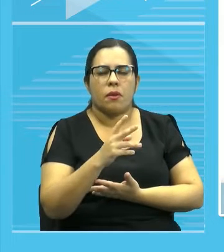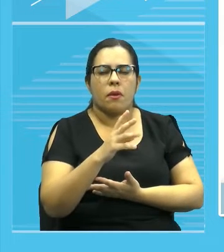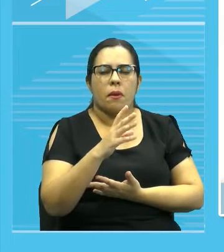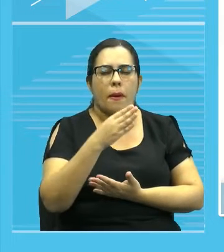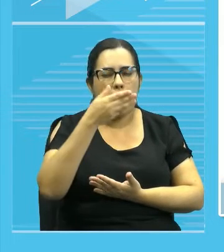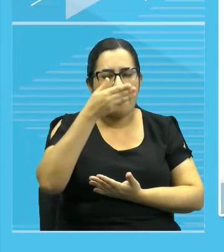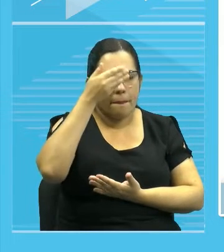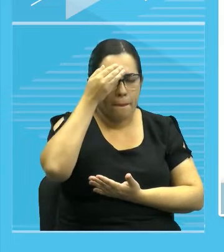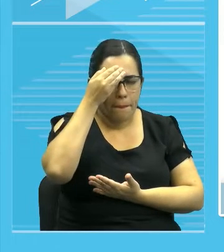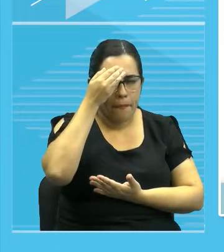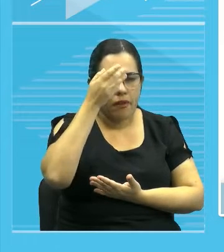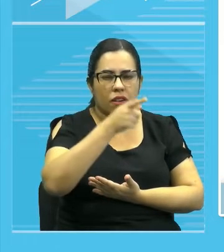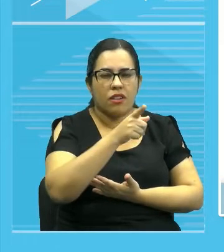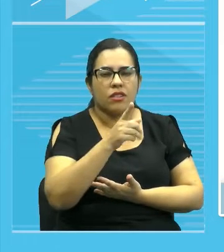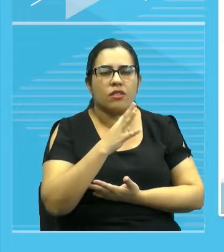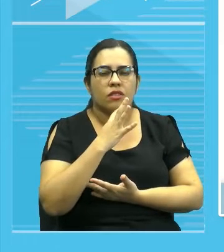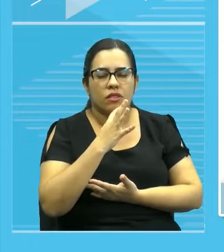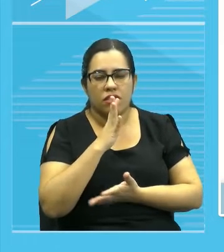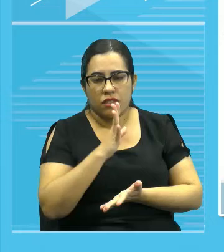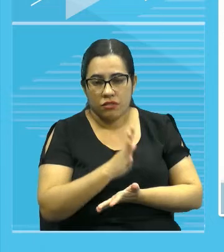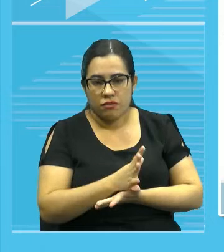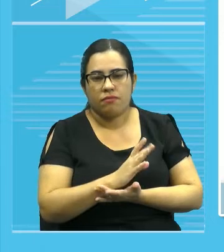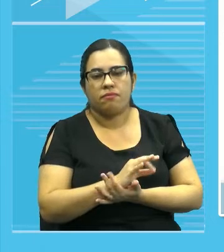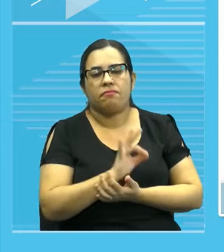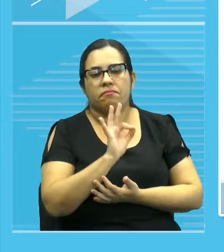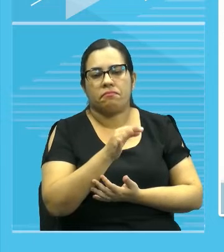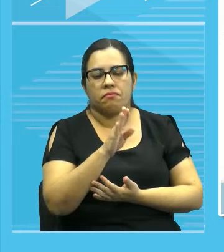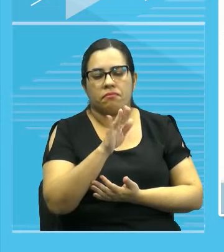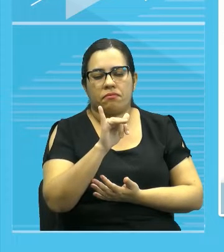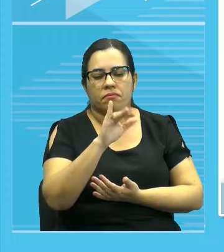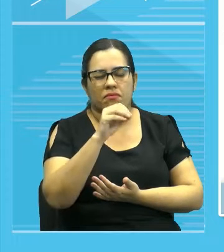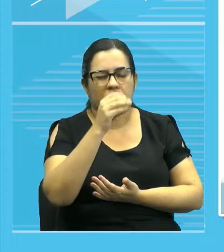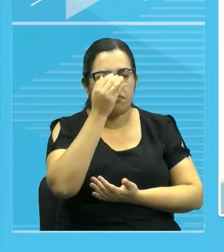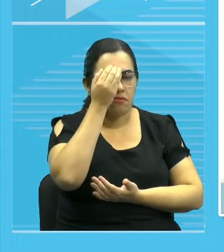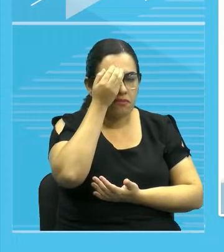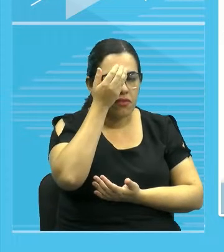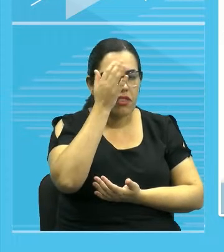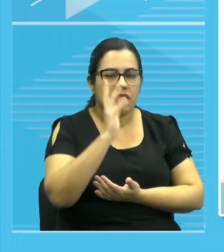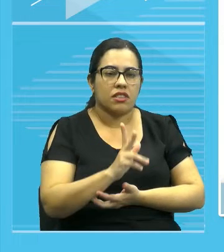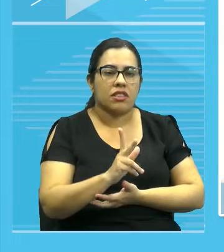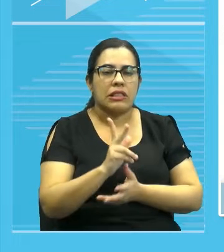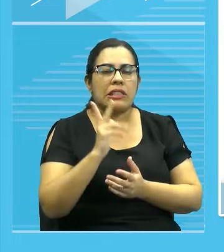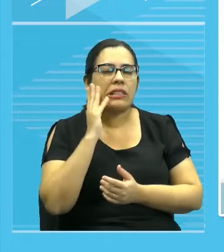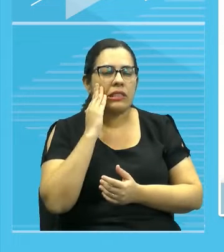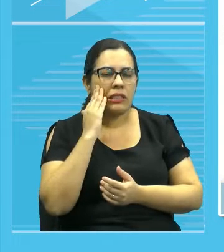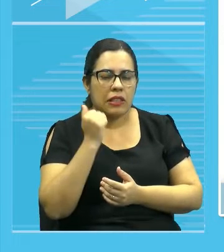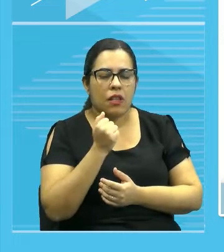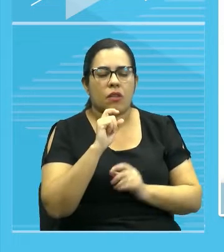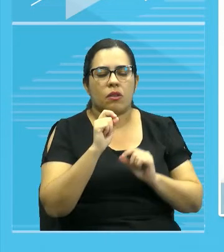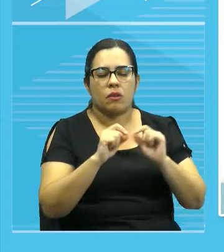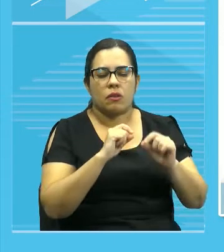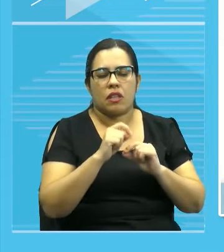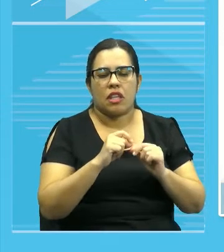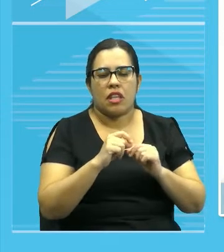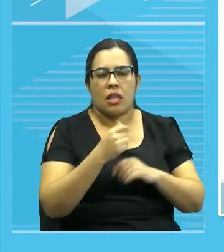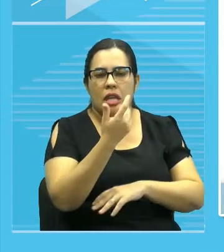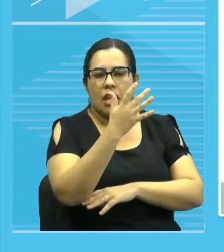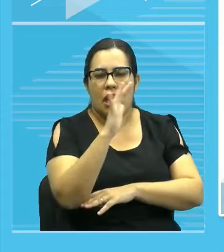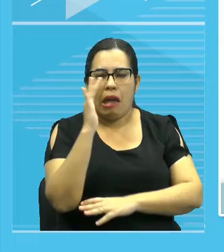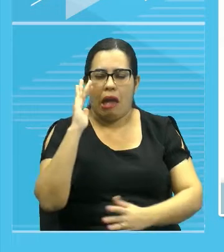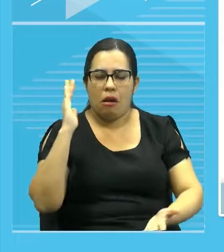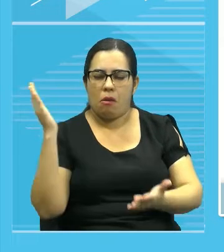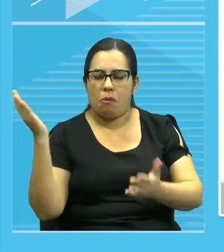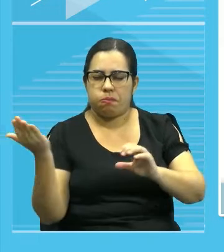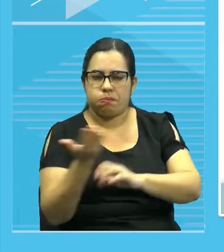você já ouviram falar né biopirataria né que levam as plantas daqui as